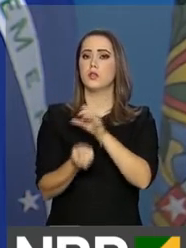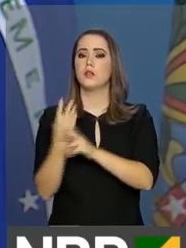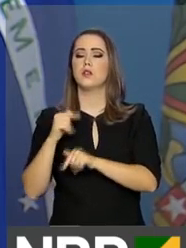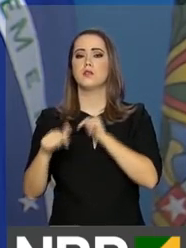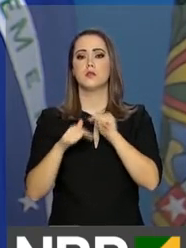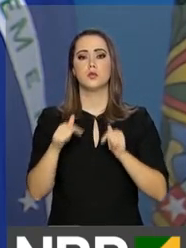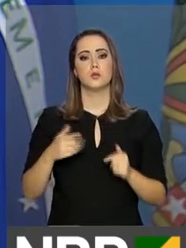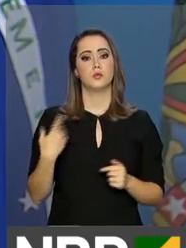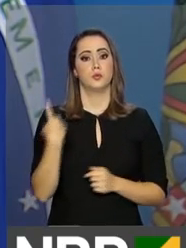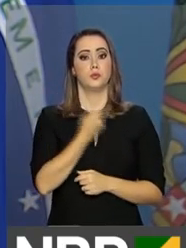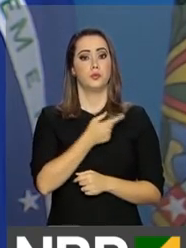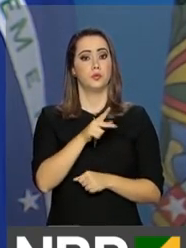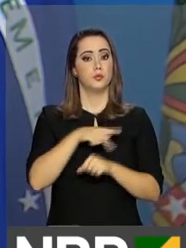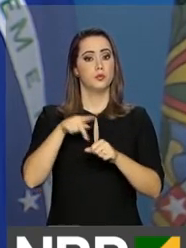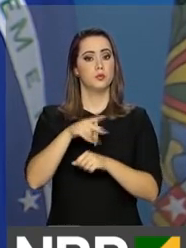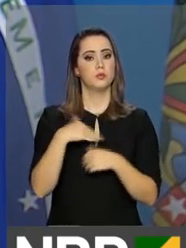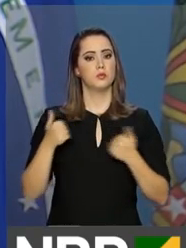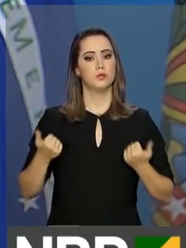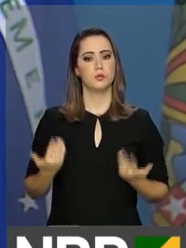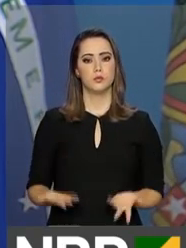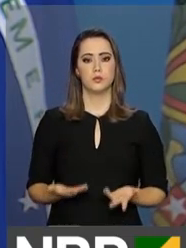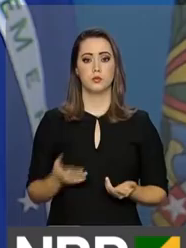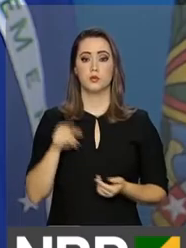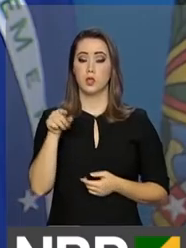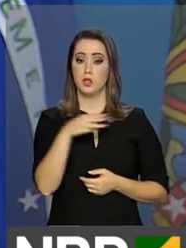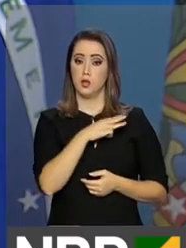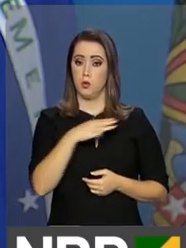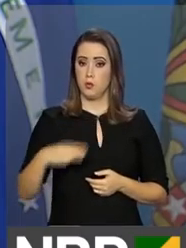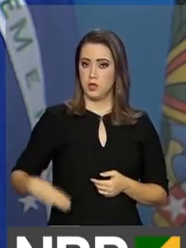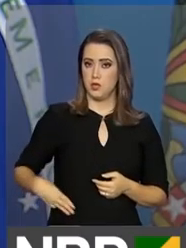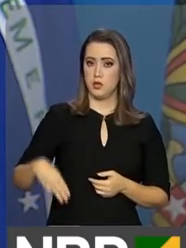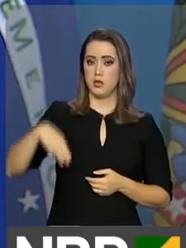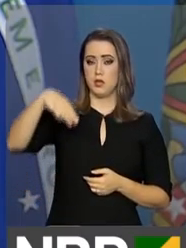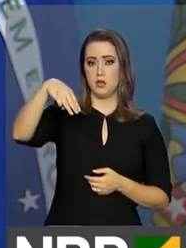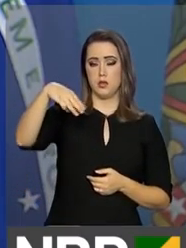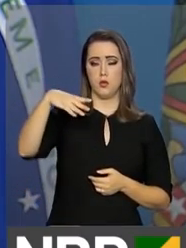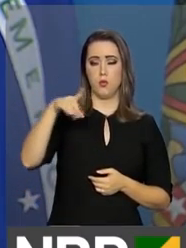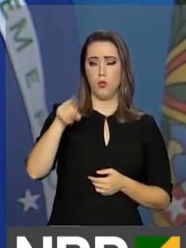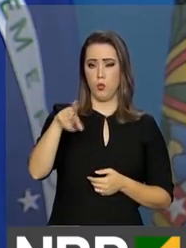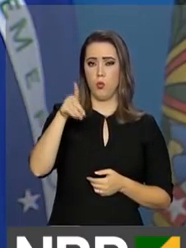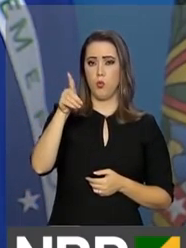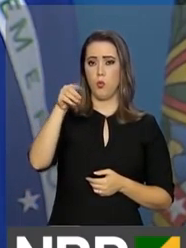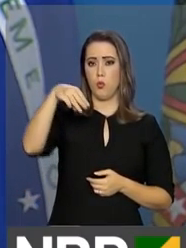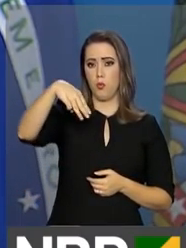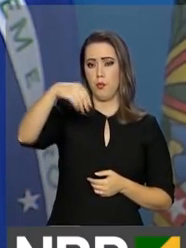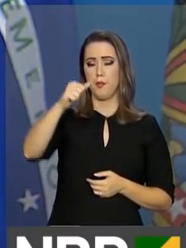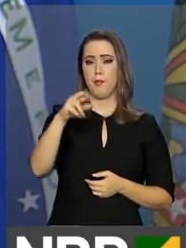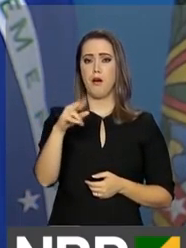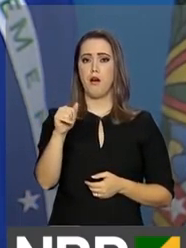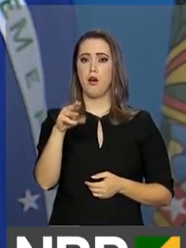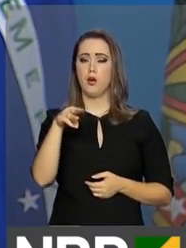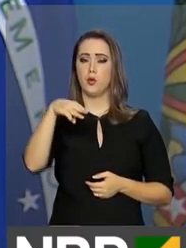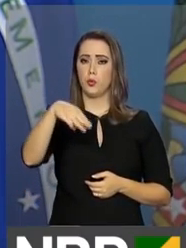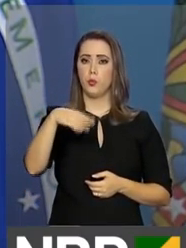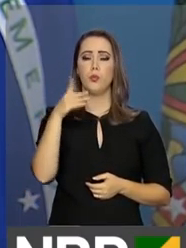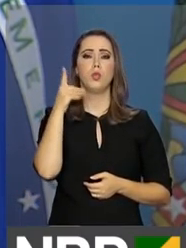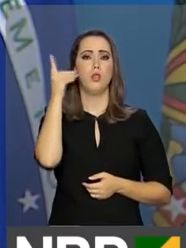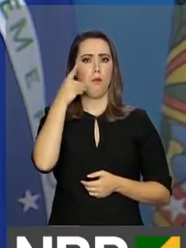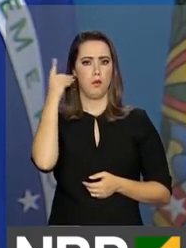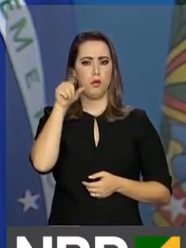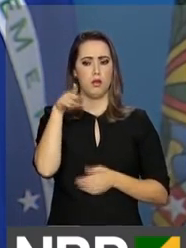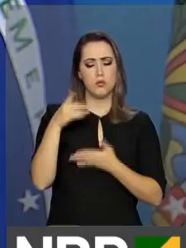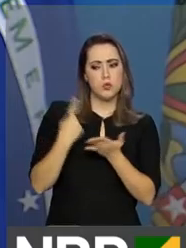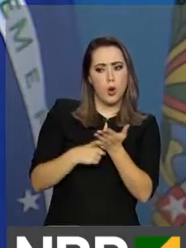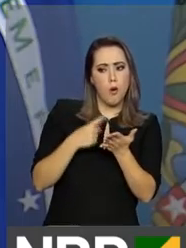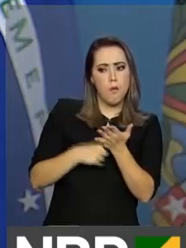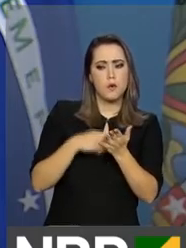empregos no país. Portanto, o Marum, como deputado, né, já deu prova cabal de sua capacidade de